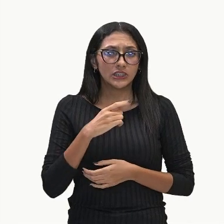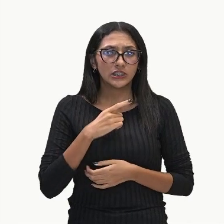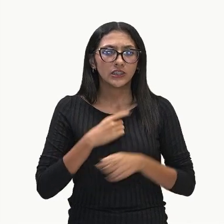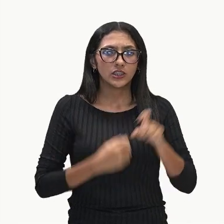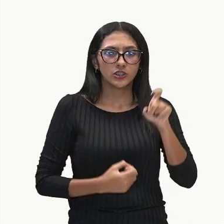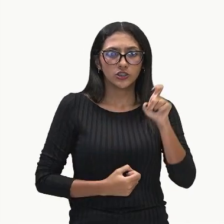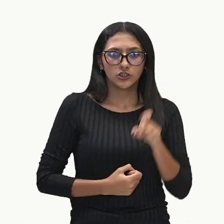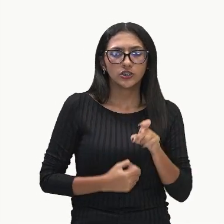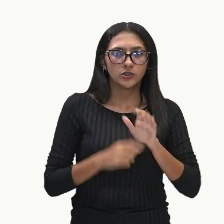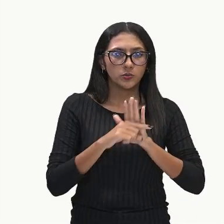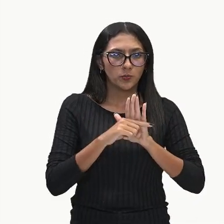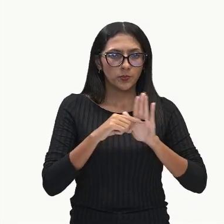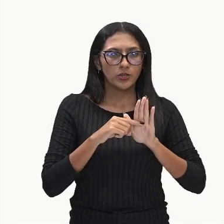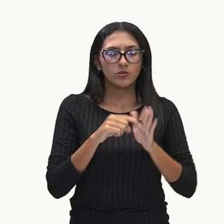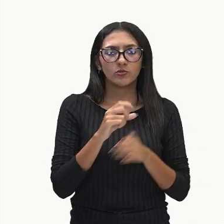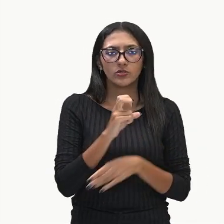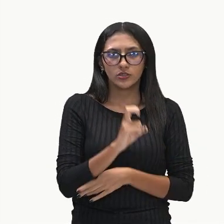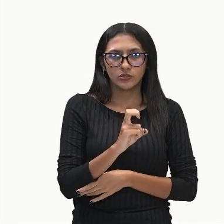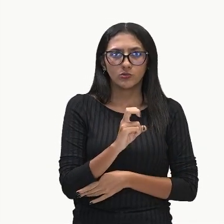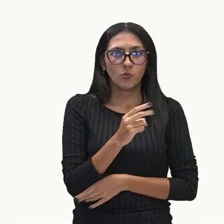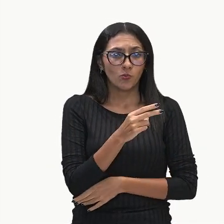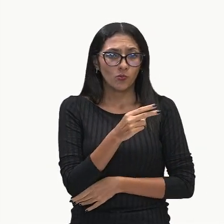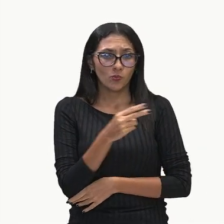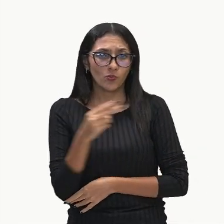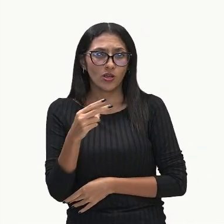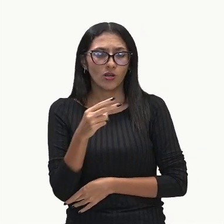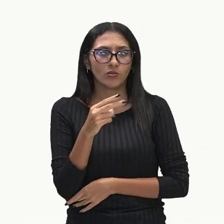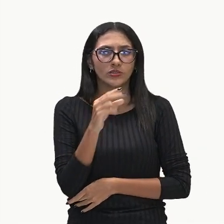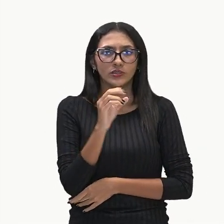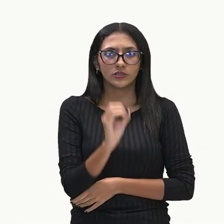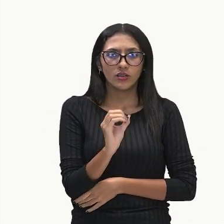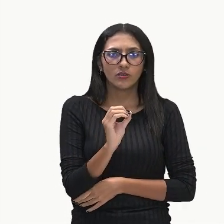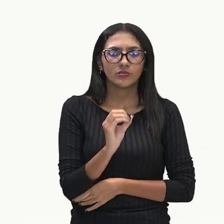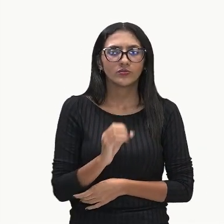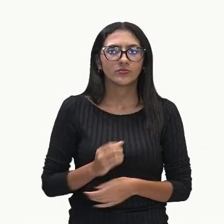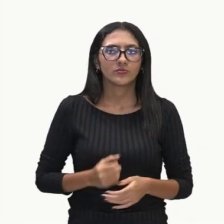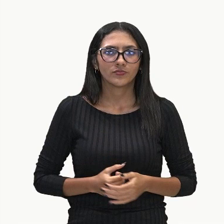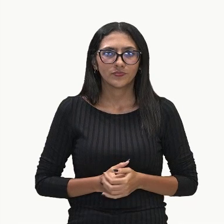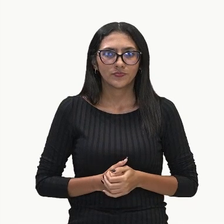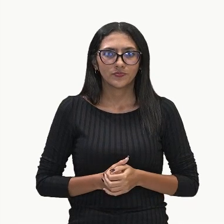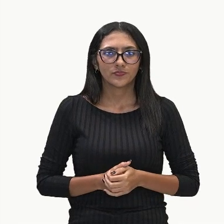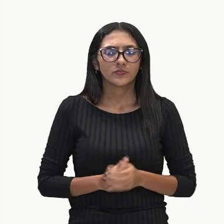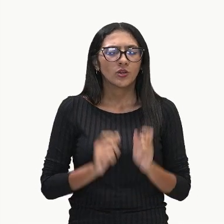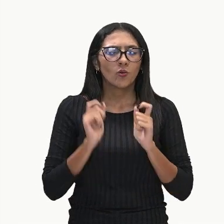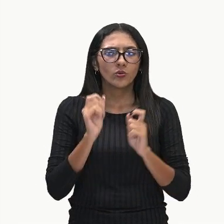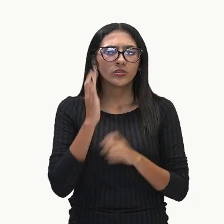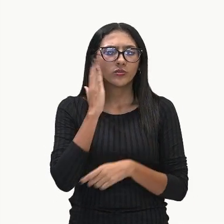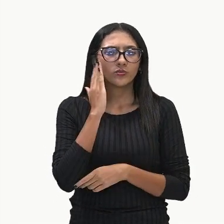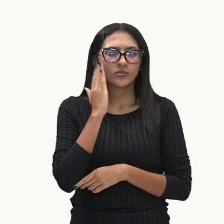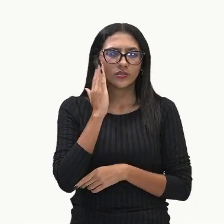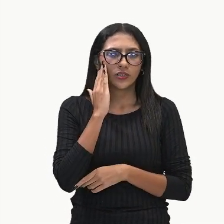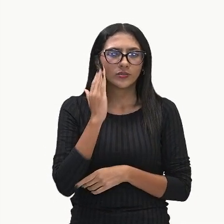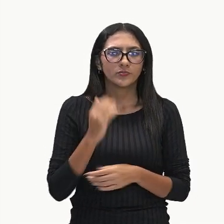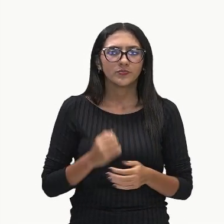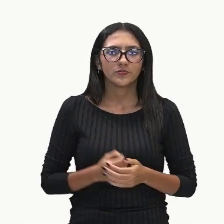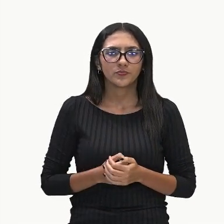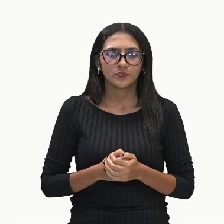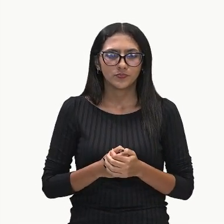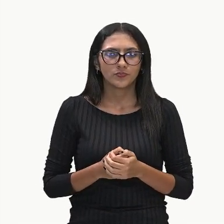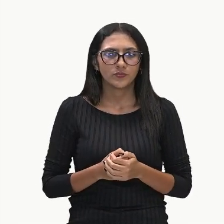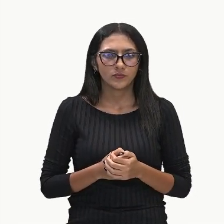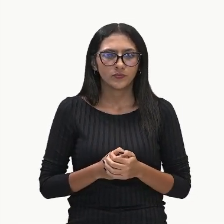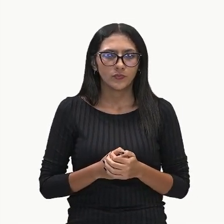menos 5 igual a 0, o que é que eu sei? Aqui na frente vai ter 1. Ele é o